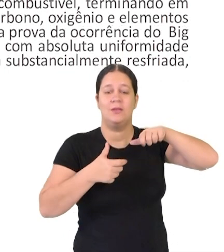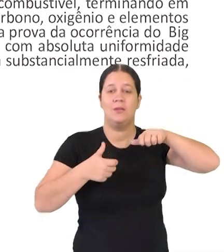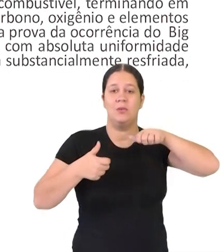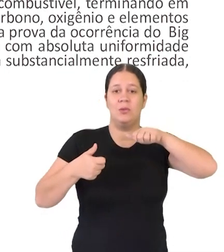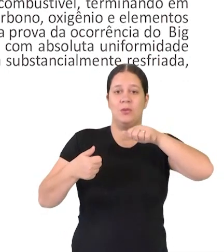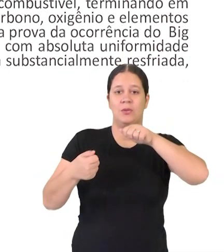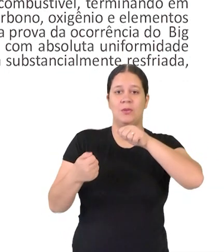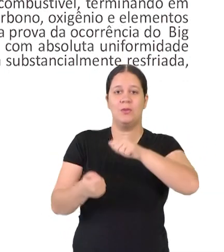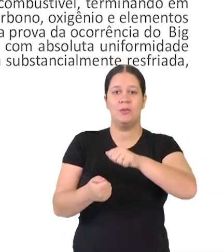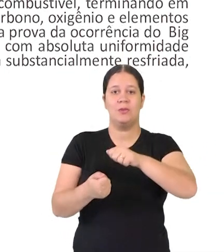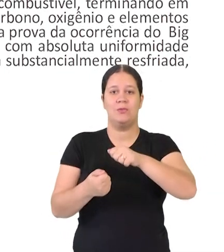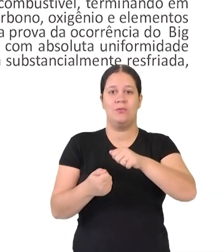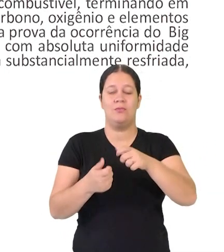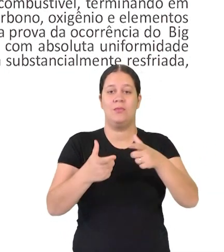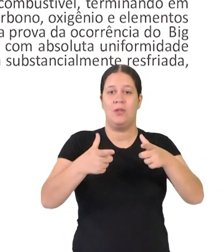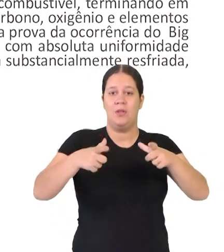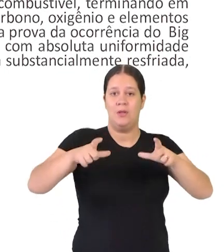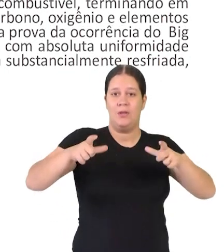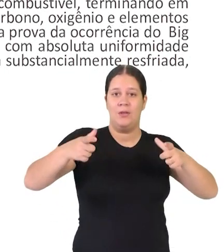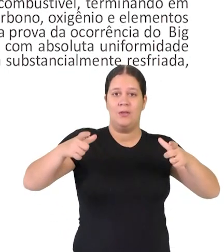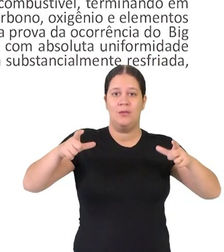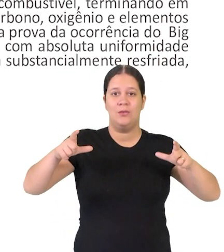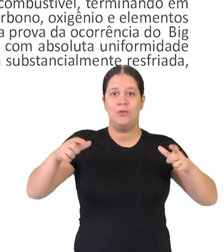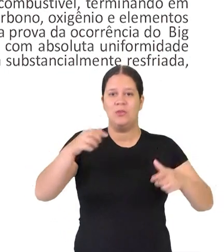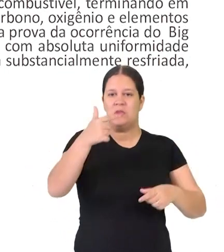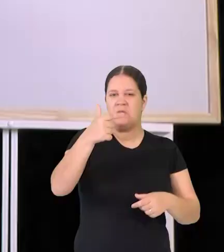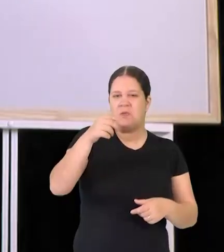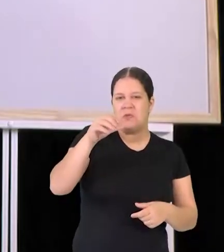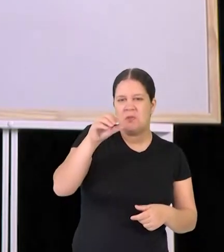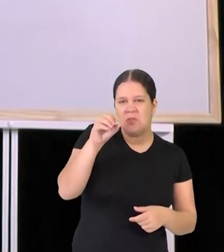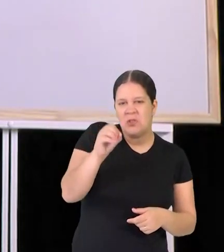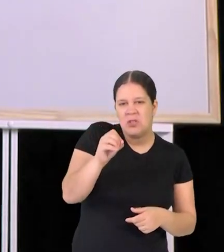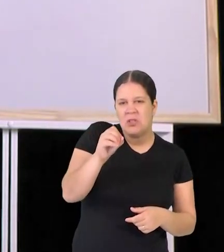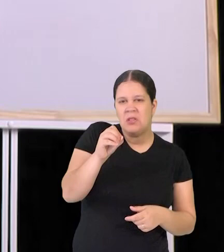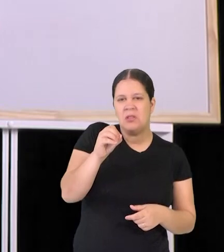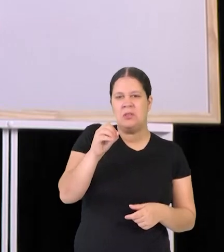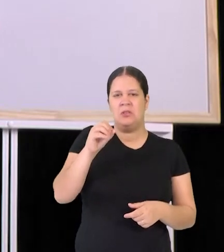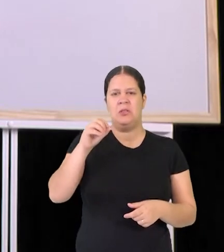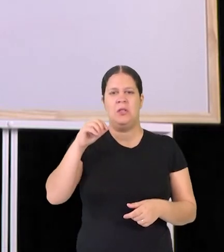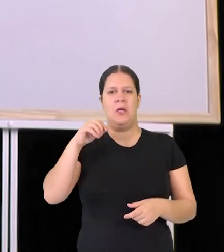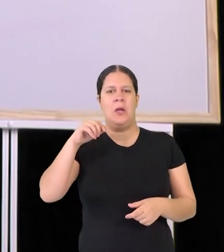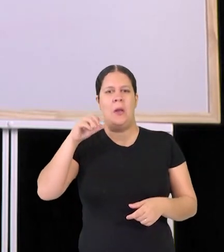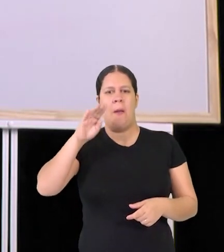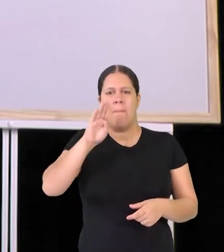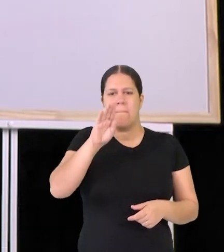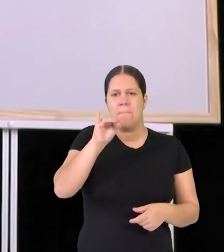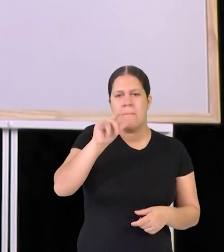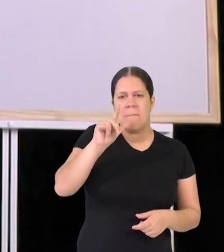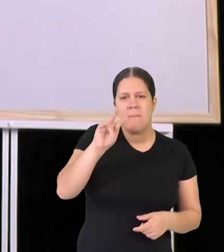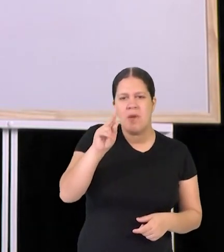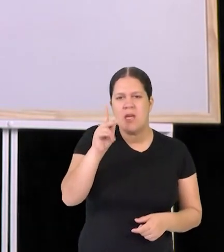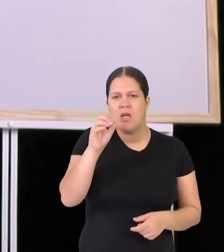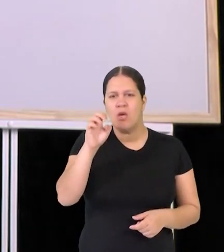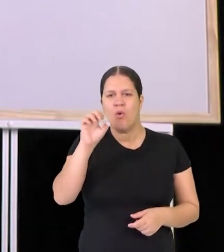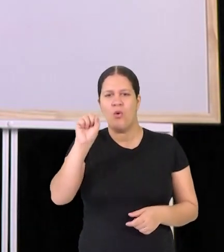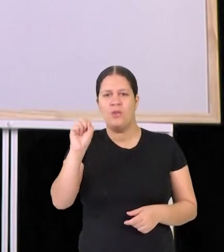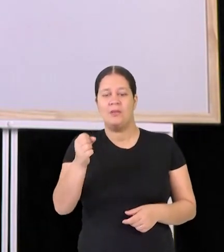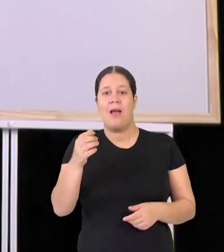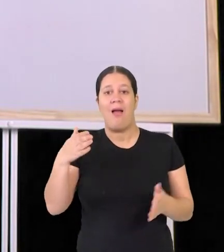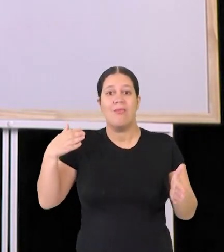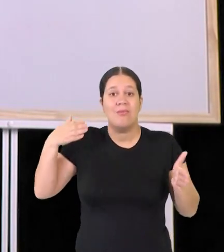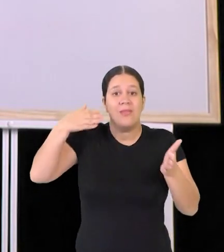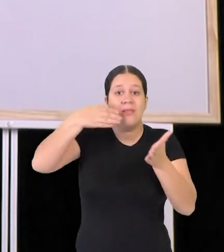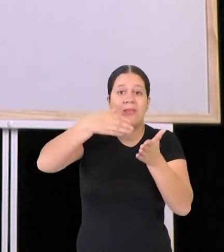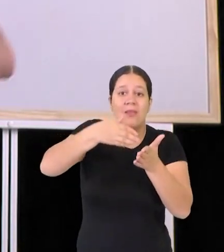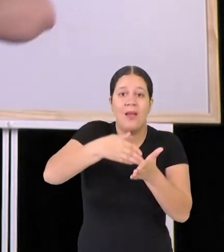nunca mais cessou. Ou seja, de lá, 20 bilhões de anos atrás, até hoje, certo? Até o dia que tu tá vendo essa